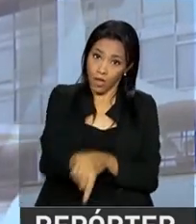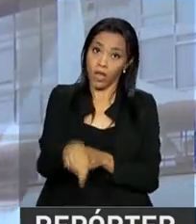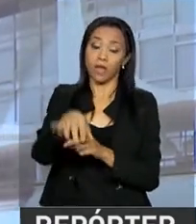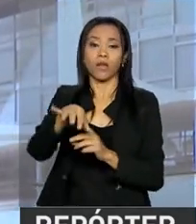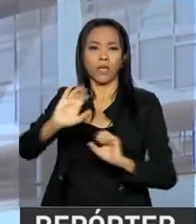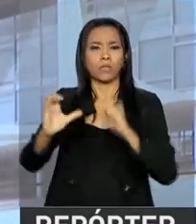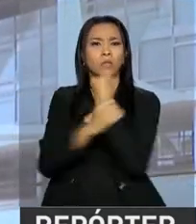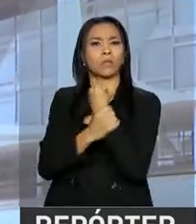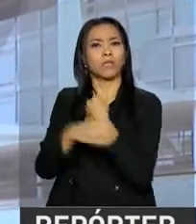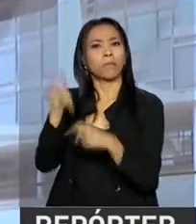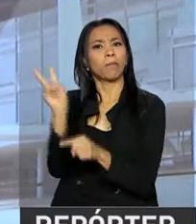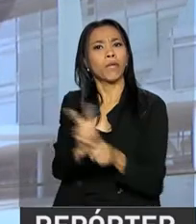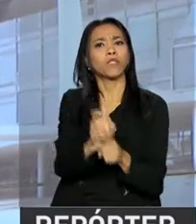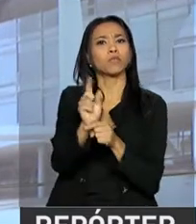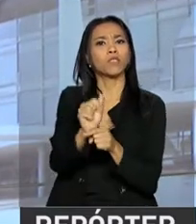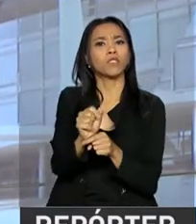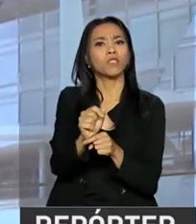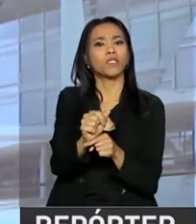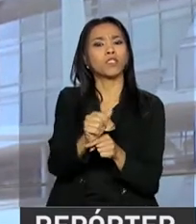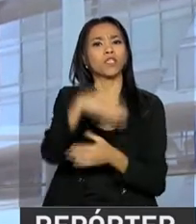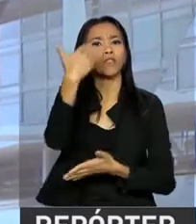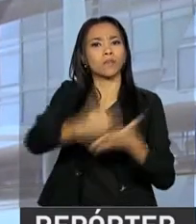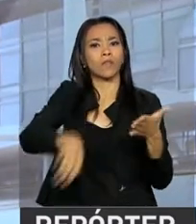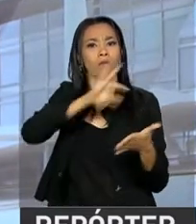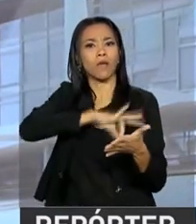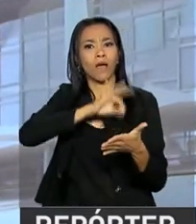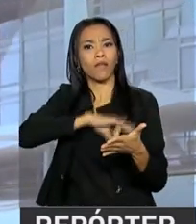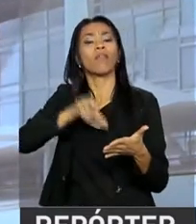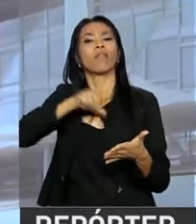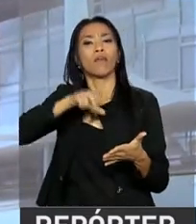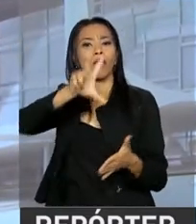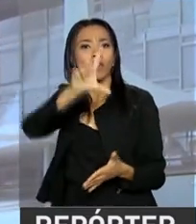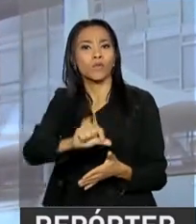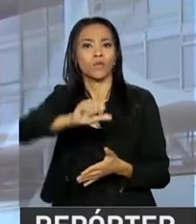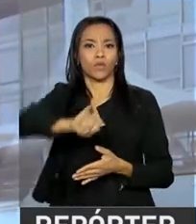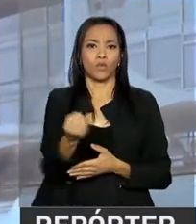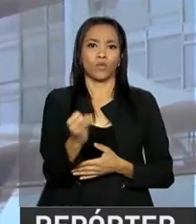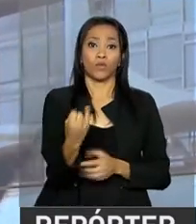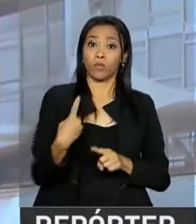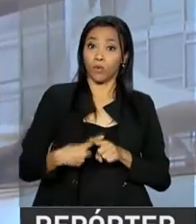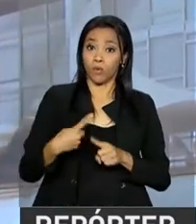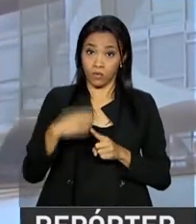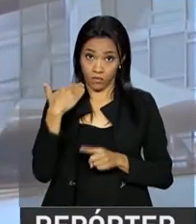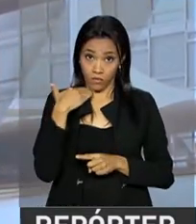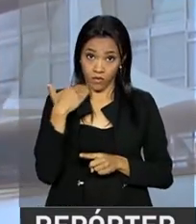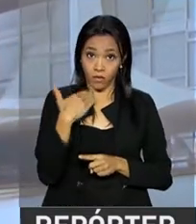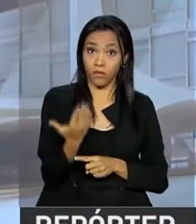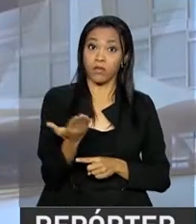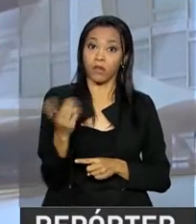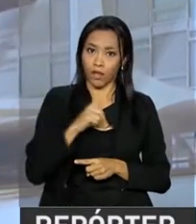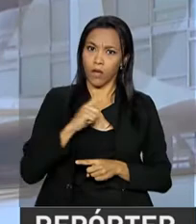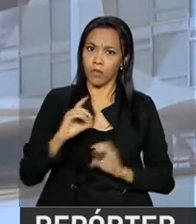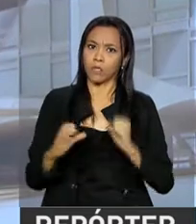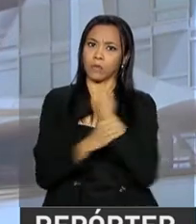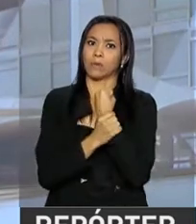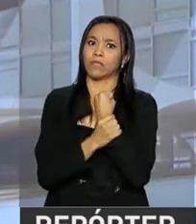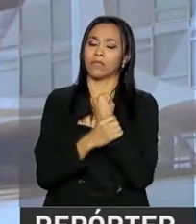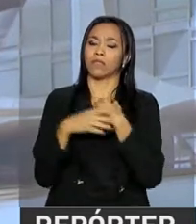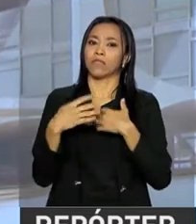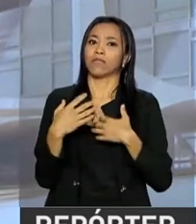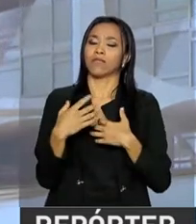consignados deve reduzir os juros para o trabalhador isso porque os bancos passam a ter uma garantia maior